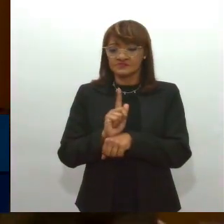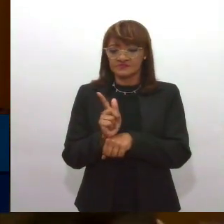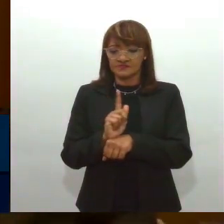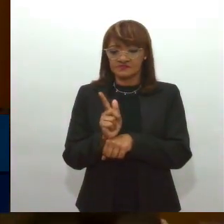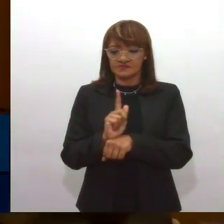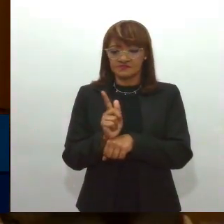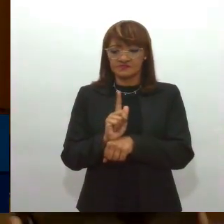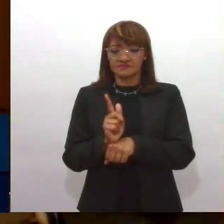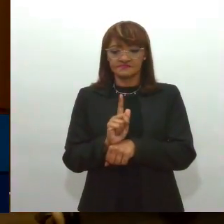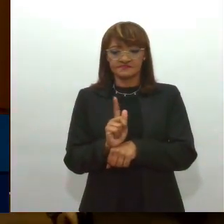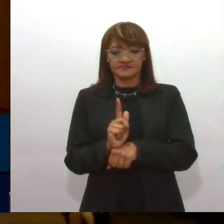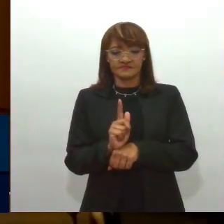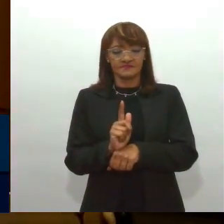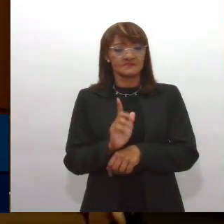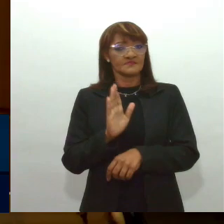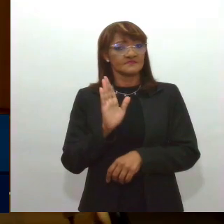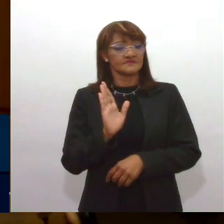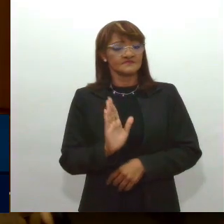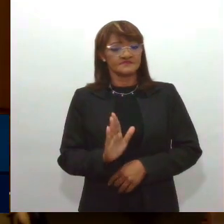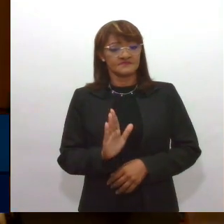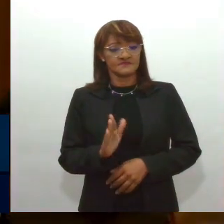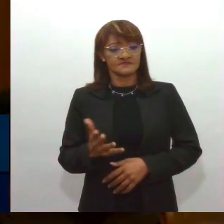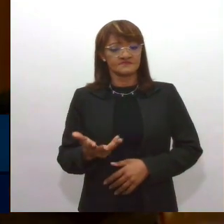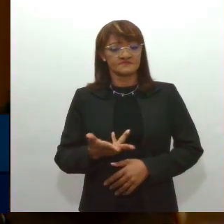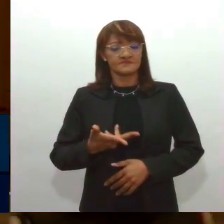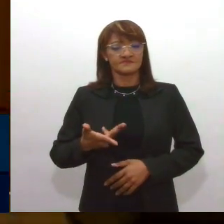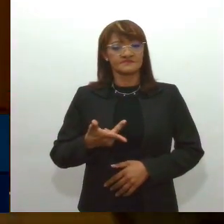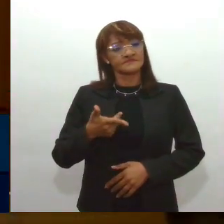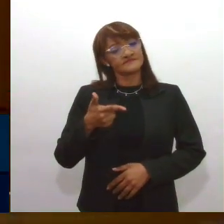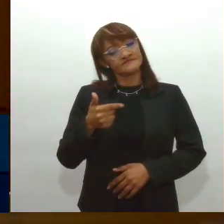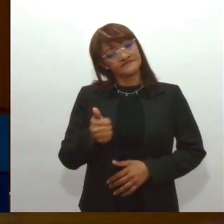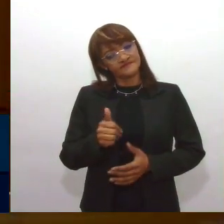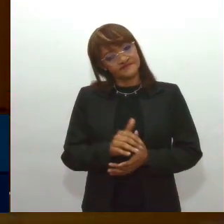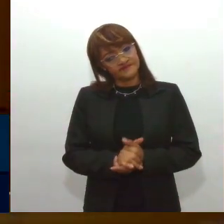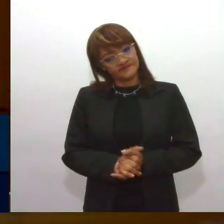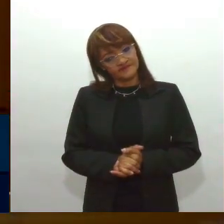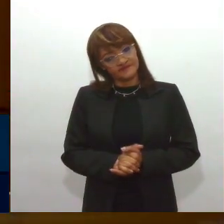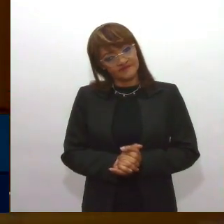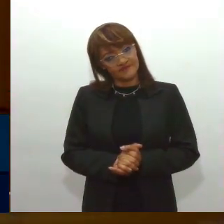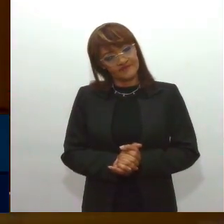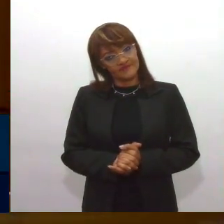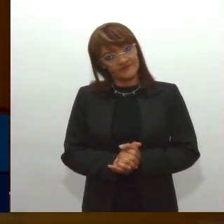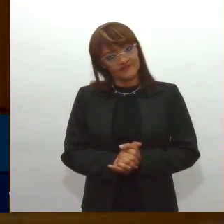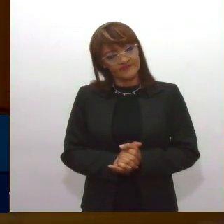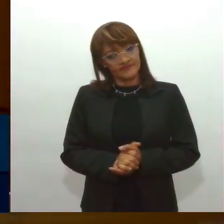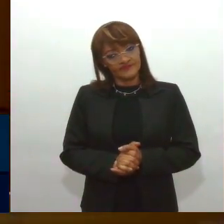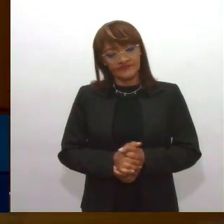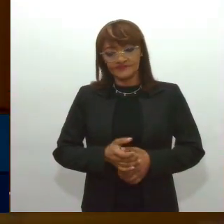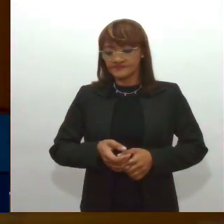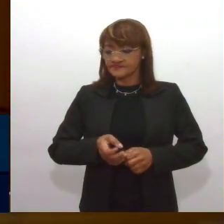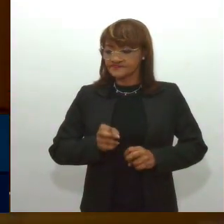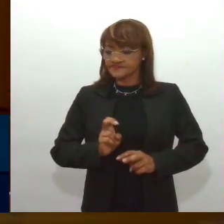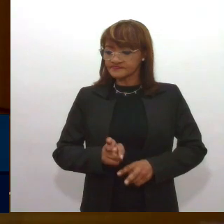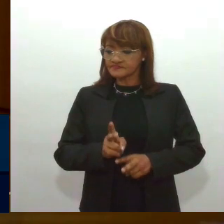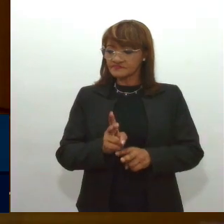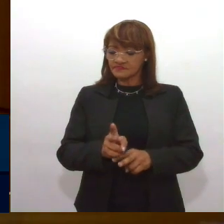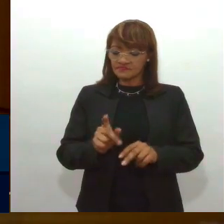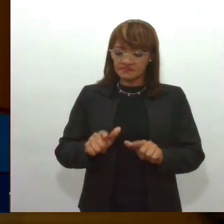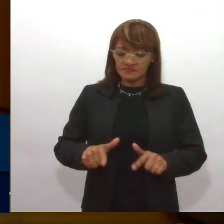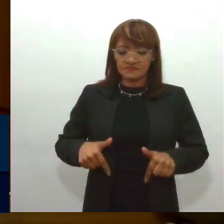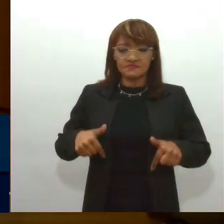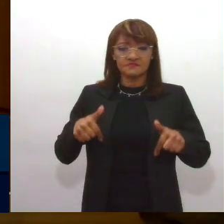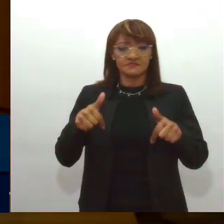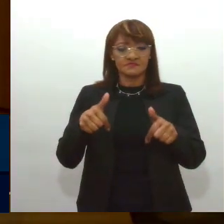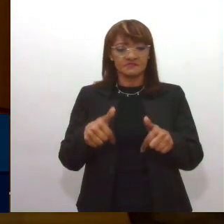forma que que continue né na luta em defesa principalmente